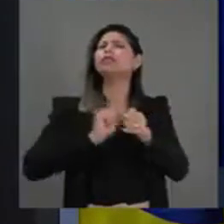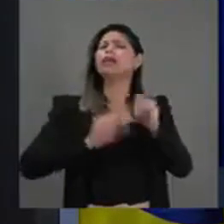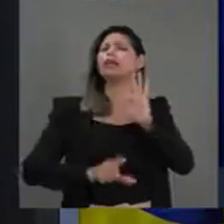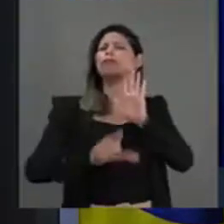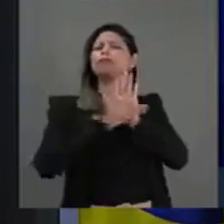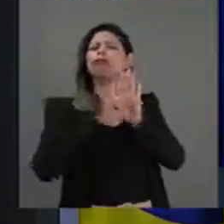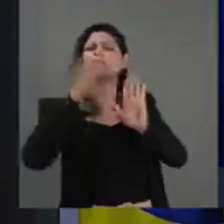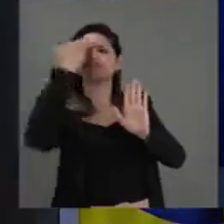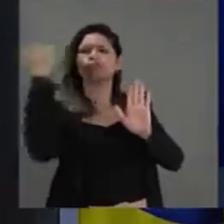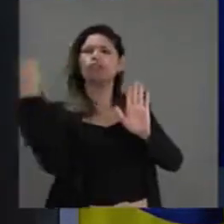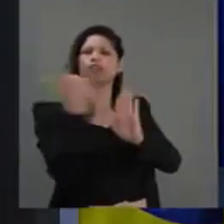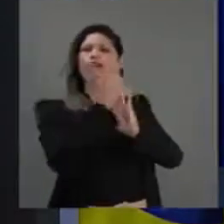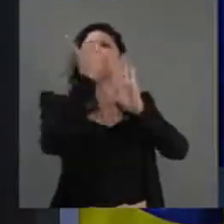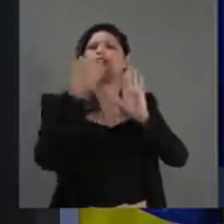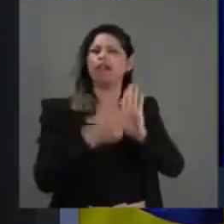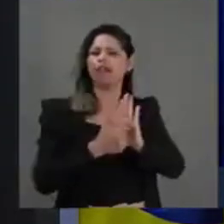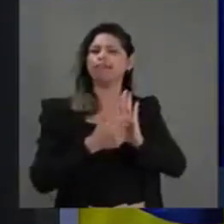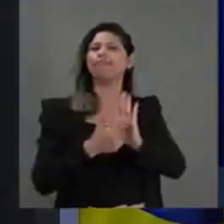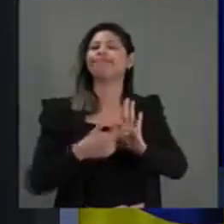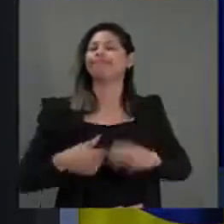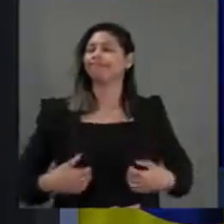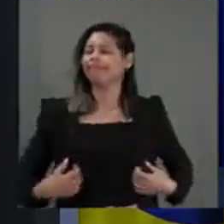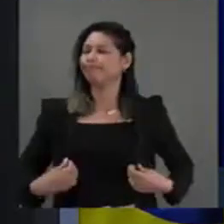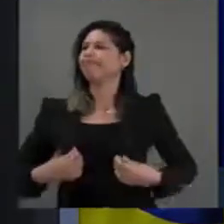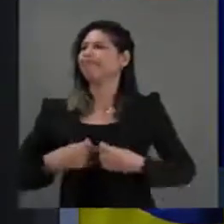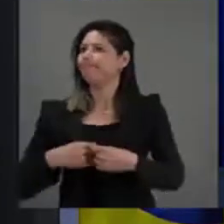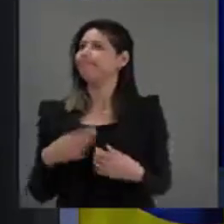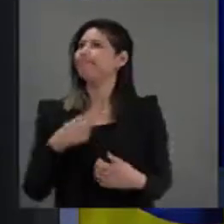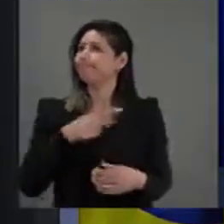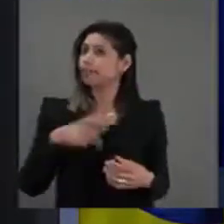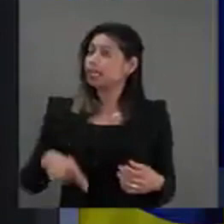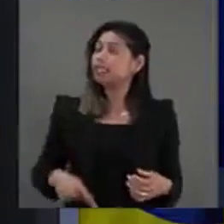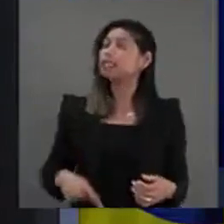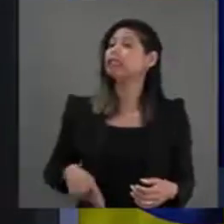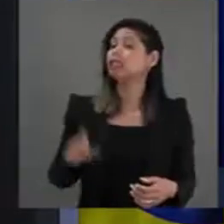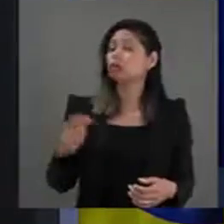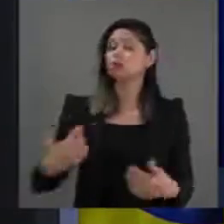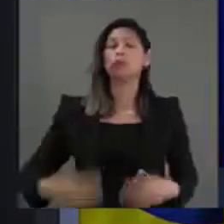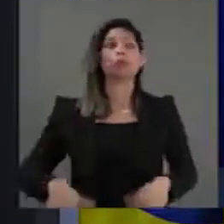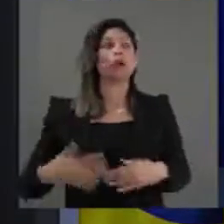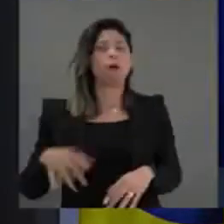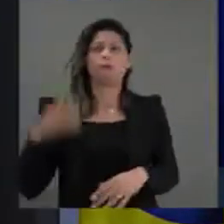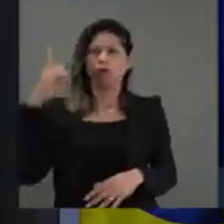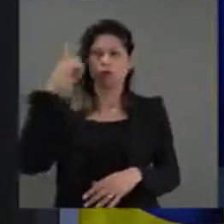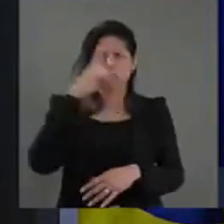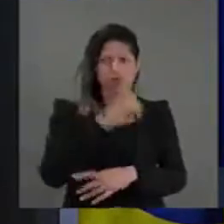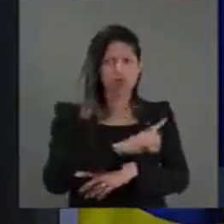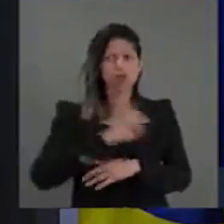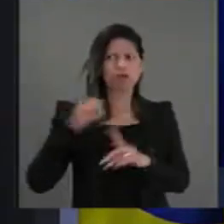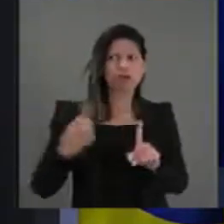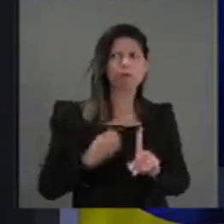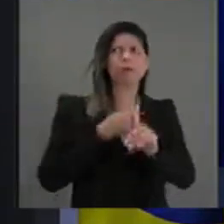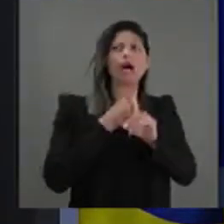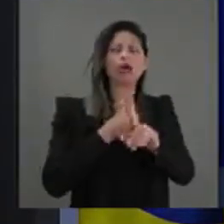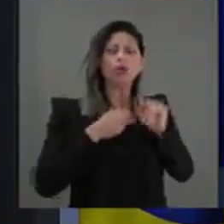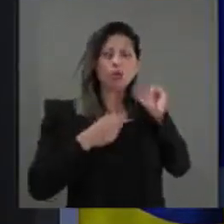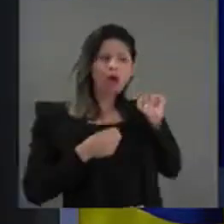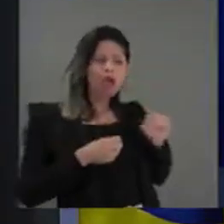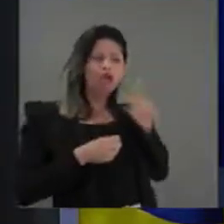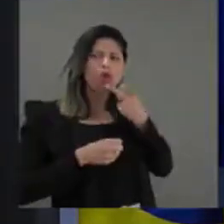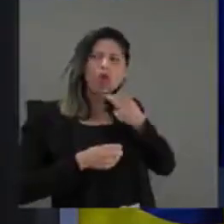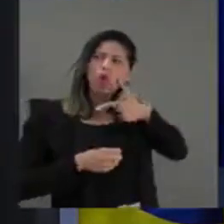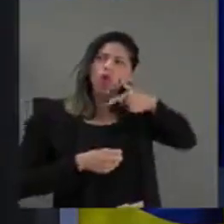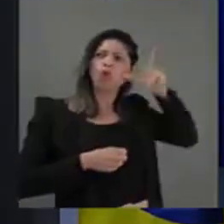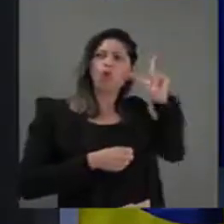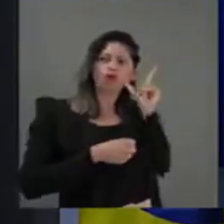legais cabíveis. Senhor presidente, foi muito impactante as declarações ontem do